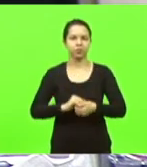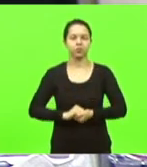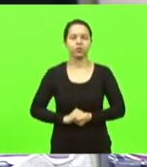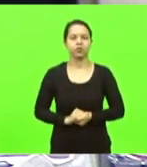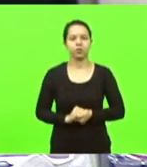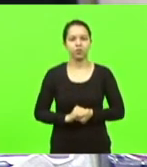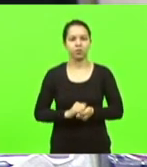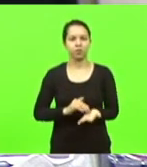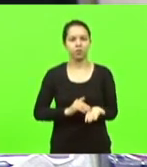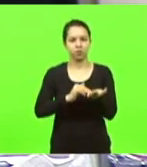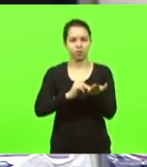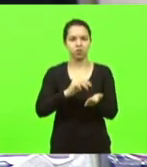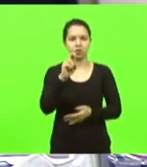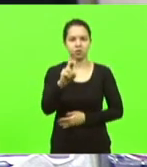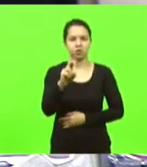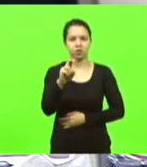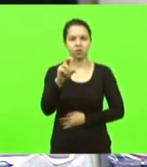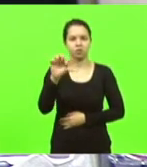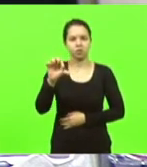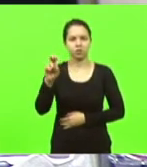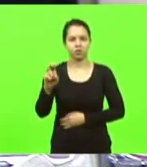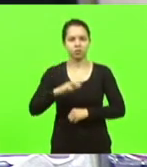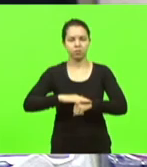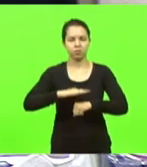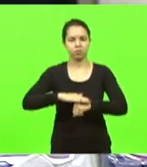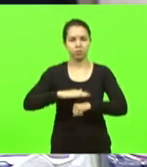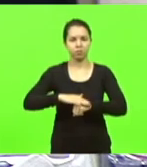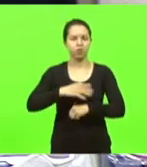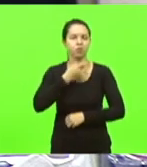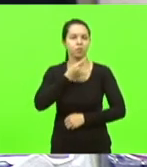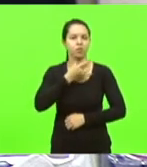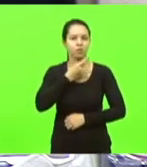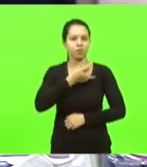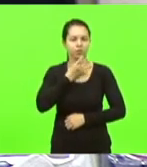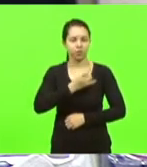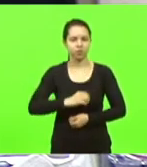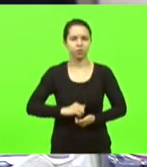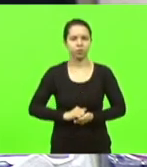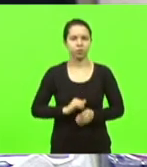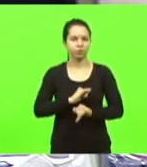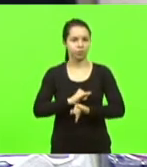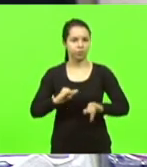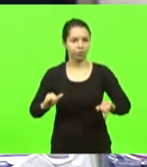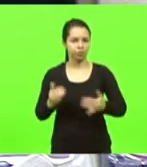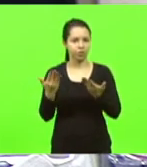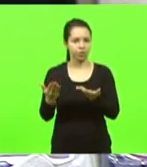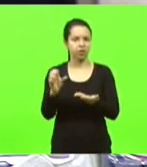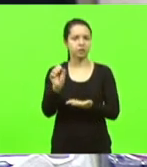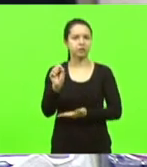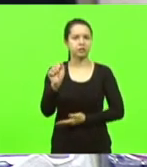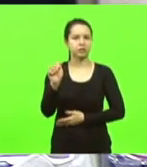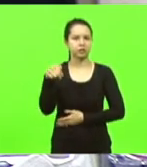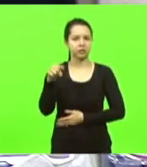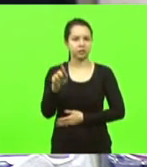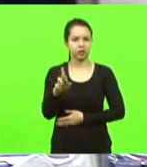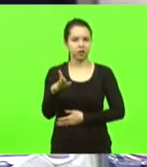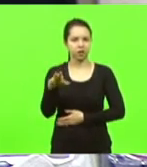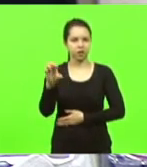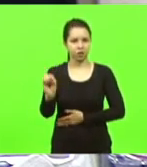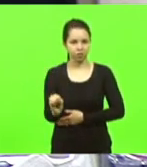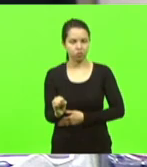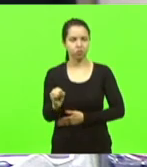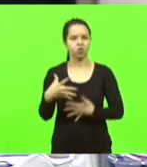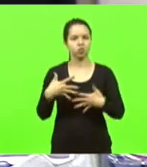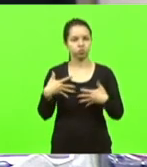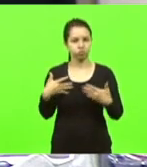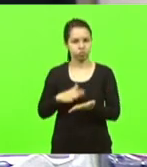emoções Moção 595 autor Deputado Valdir cobalchini E aí gastando ao Senhor Sandro José mais aplauso pela nomeação ao